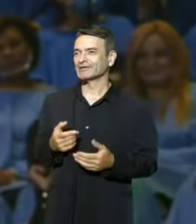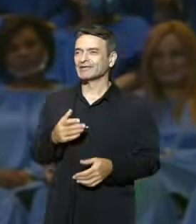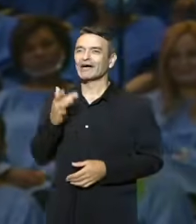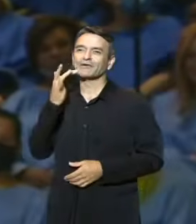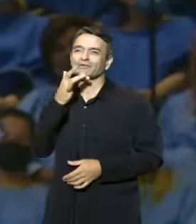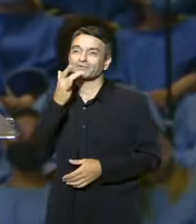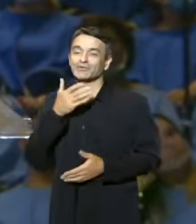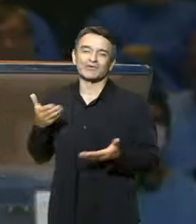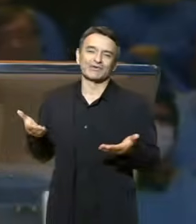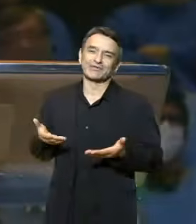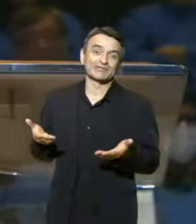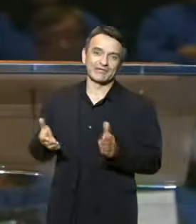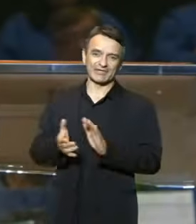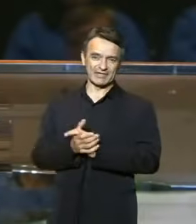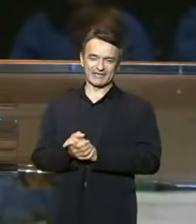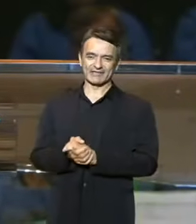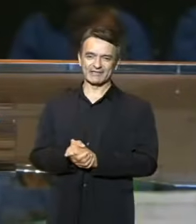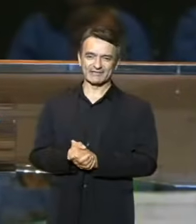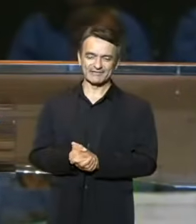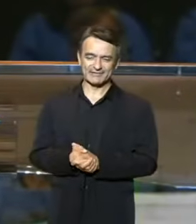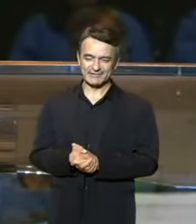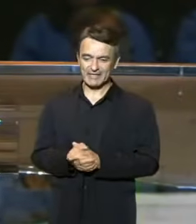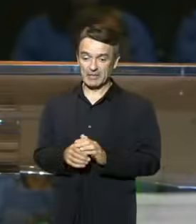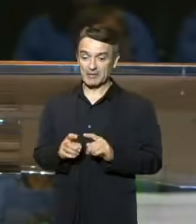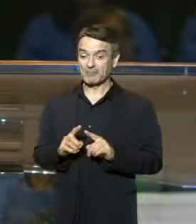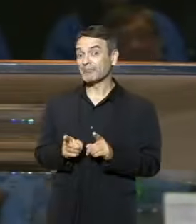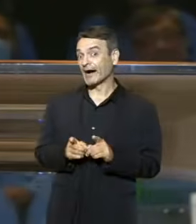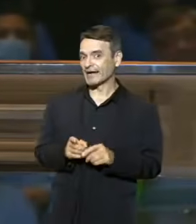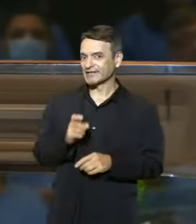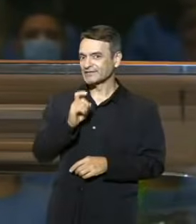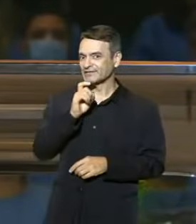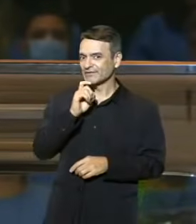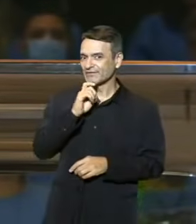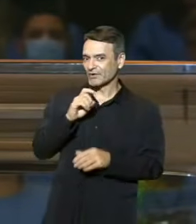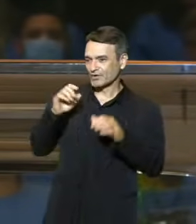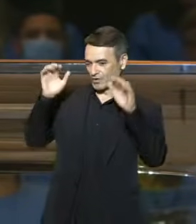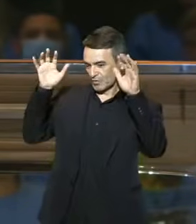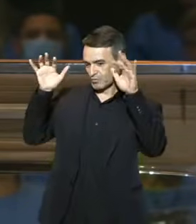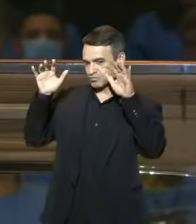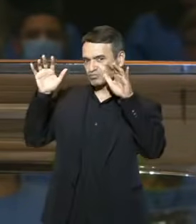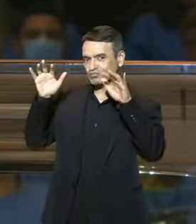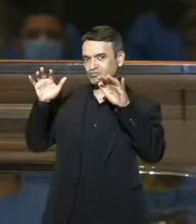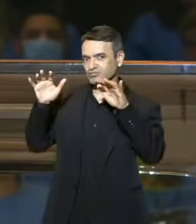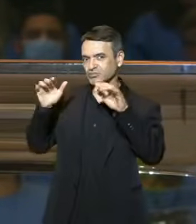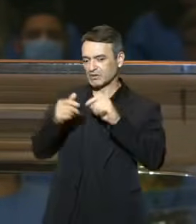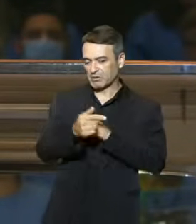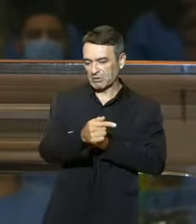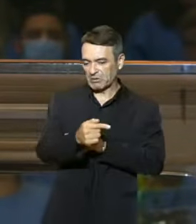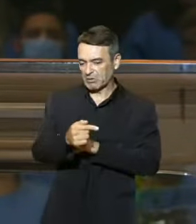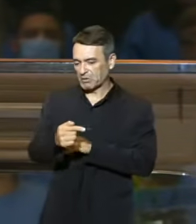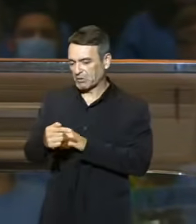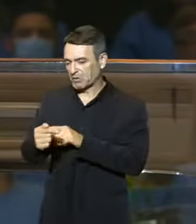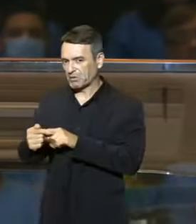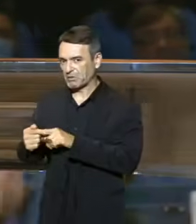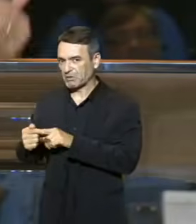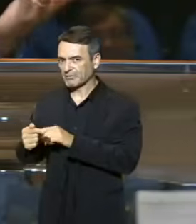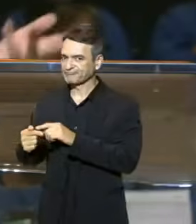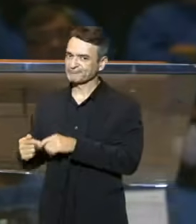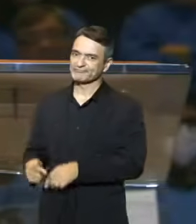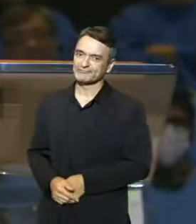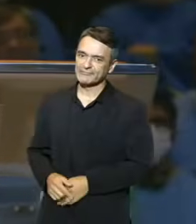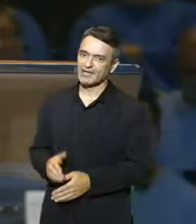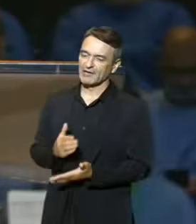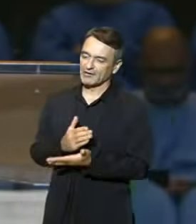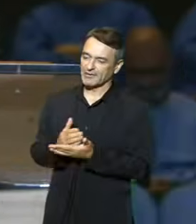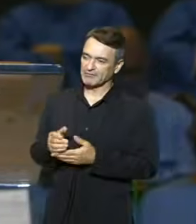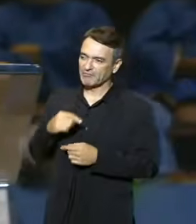agora. Mas se o friozinho e a chuvinha ficarem aí mais uma semana, daqui a pouco está todo mundo dizendo: oh, que